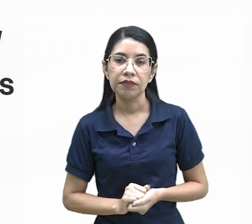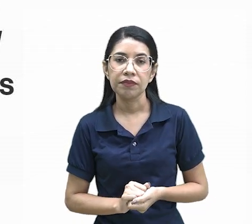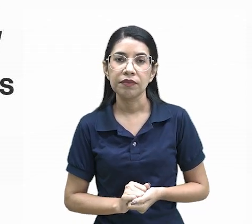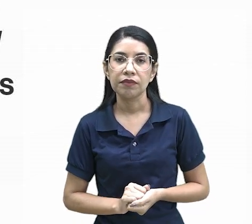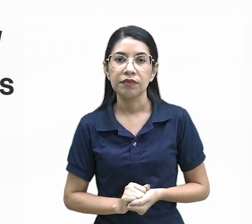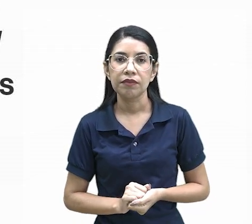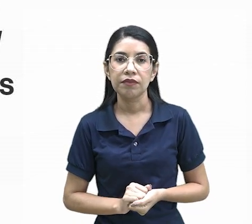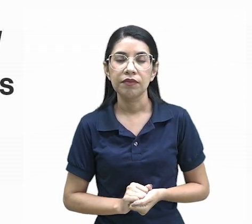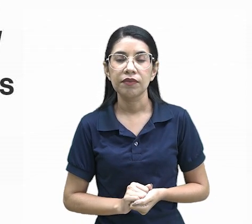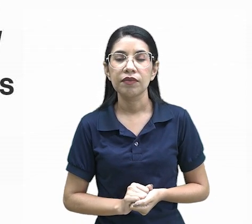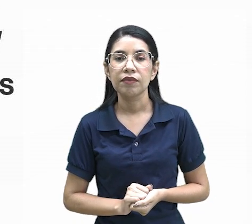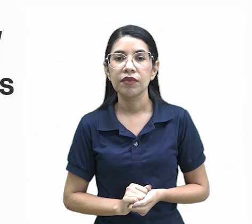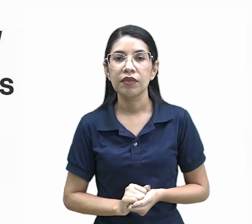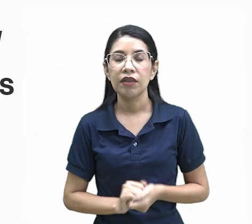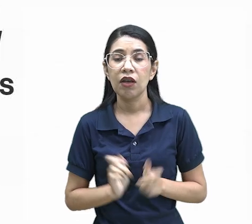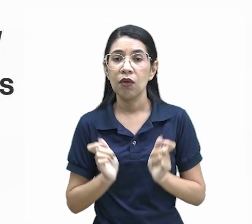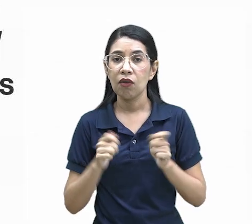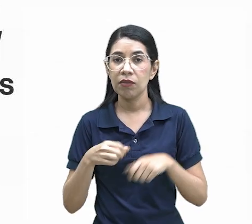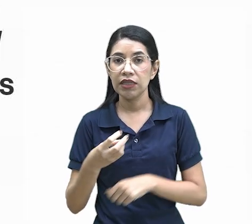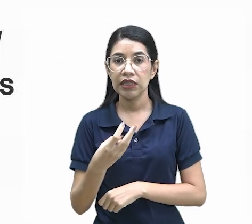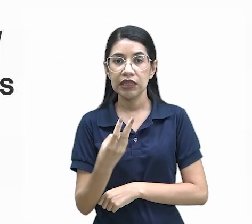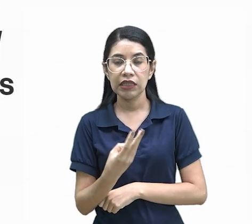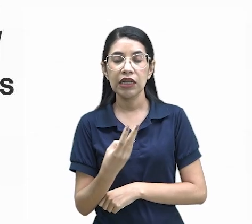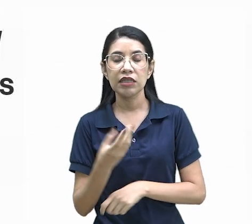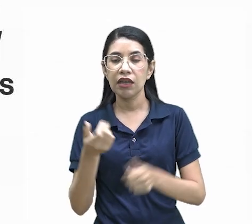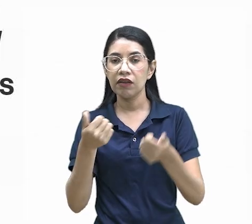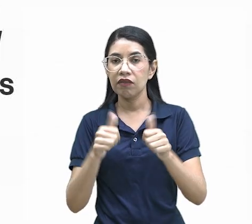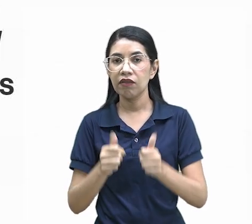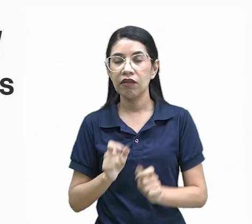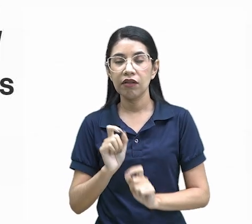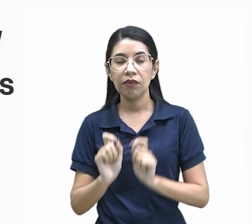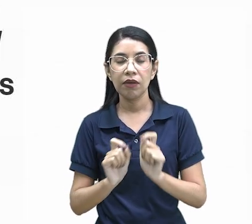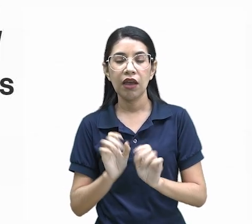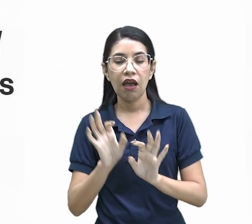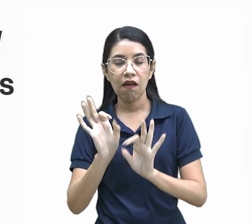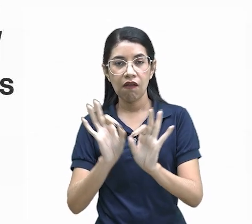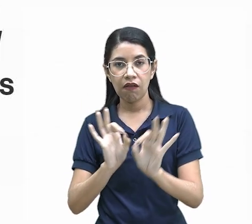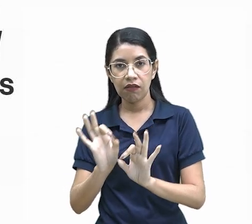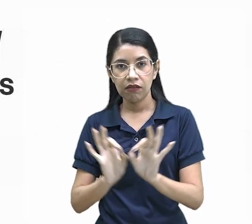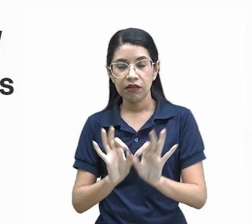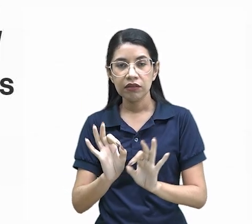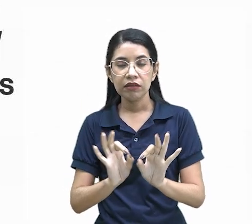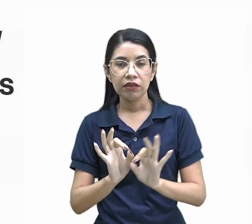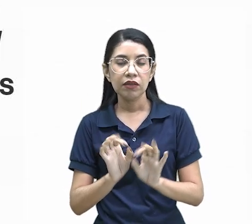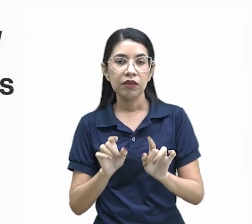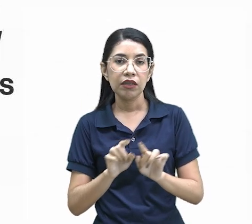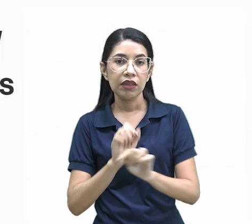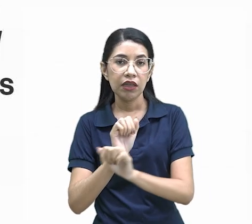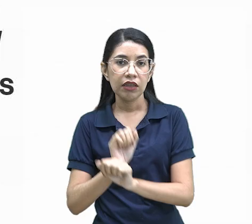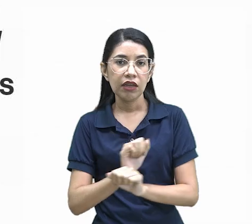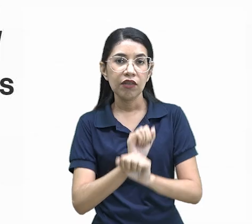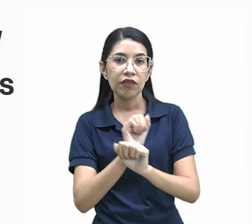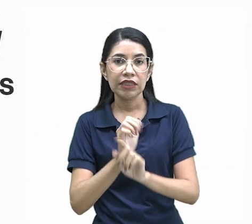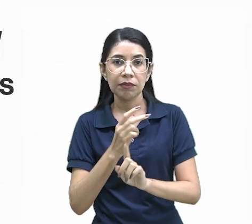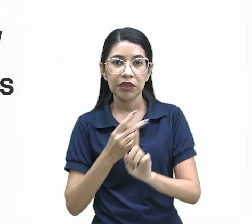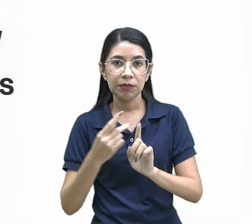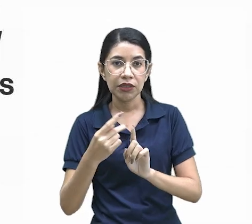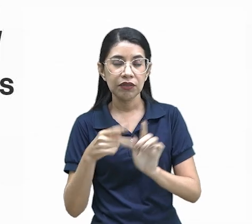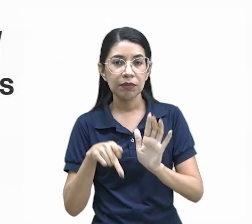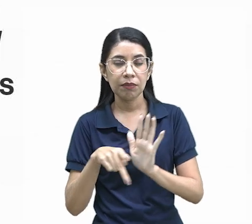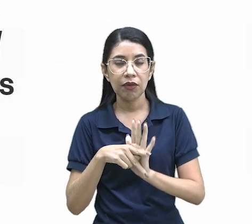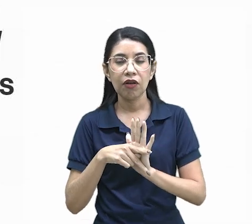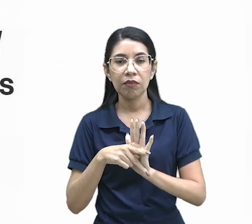prometeu na introdução. Então, a competência 3, ela avalia exatamente essa organização e defesa do ponto de